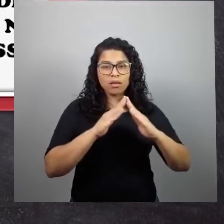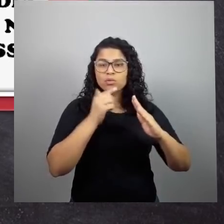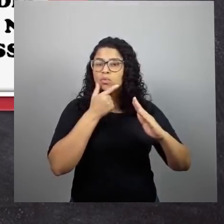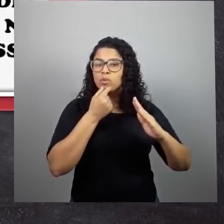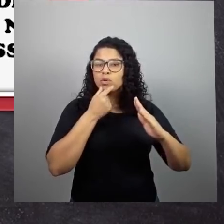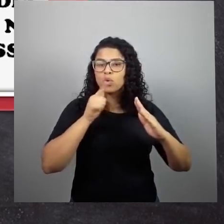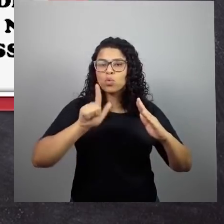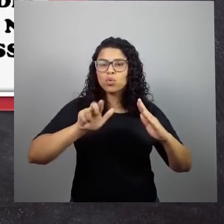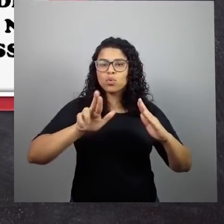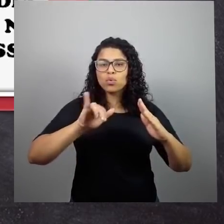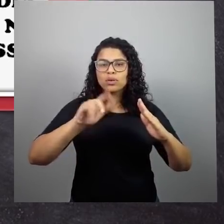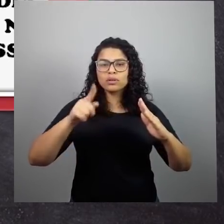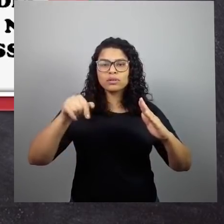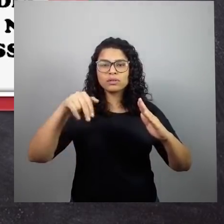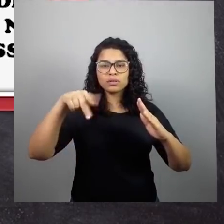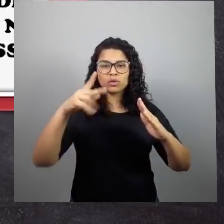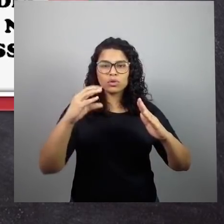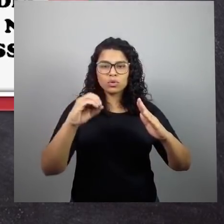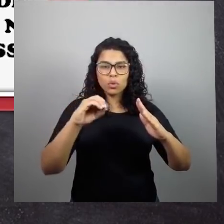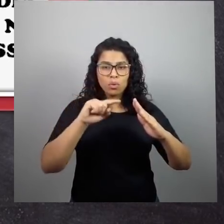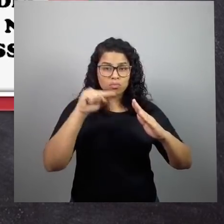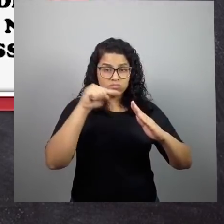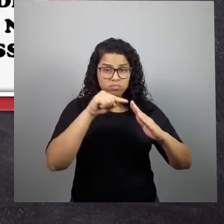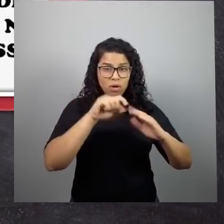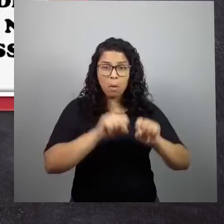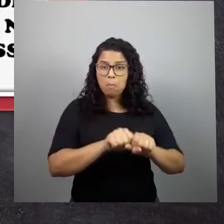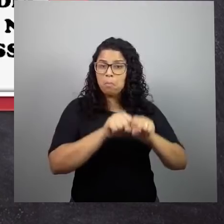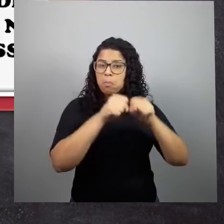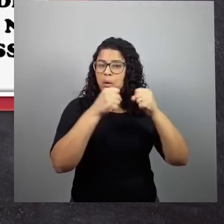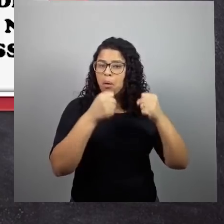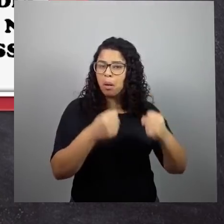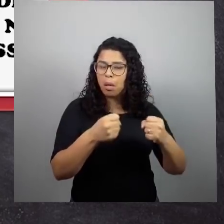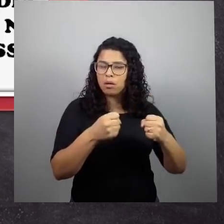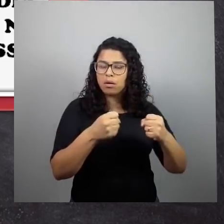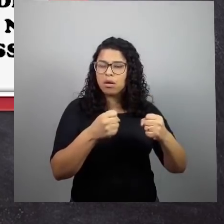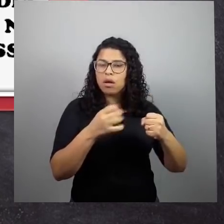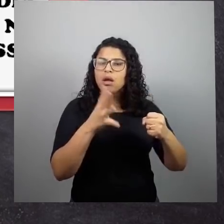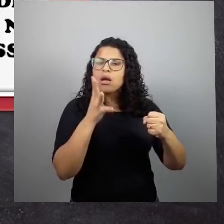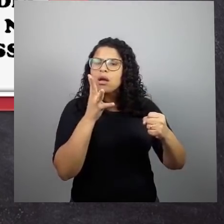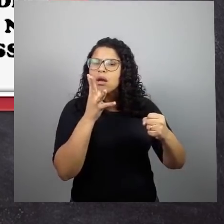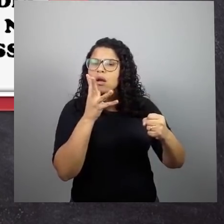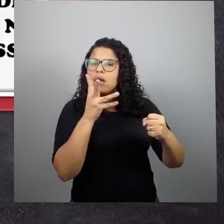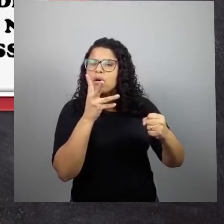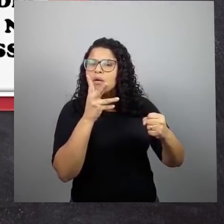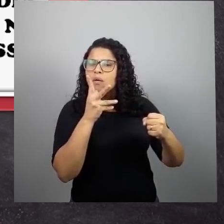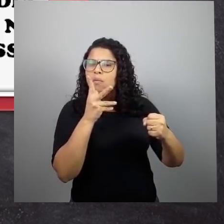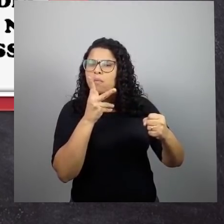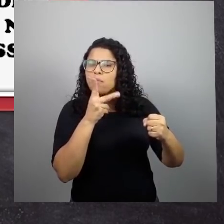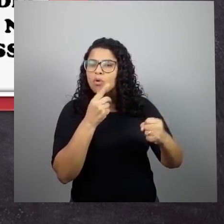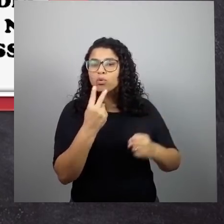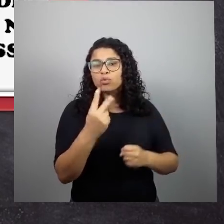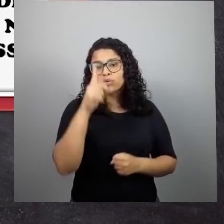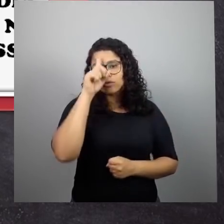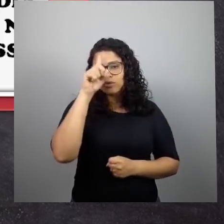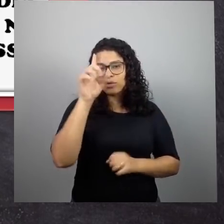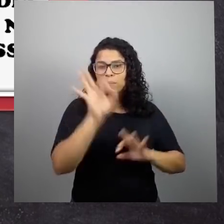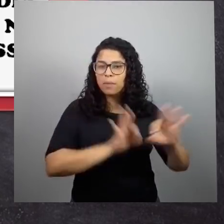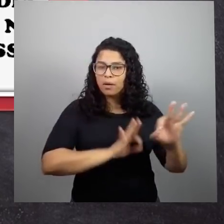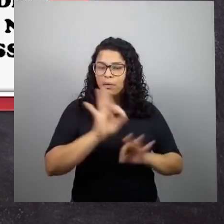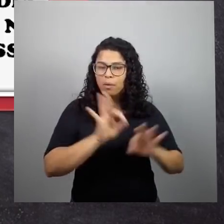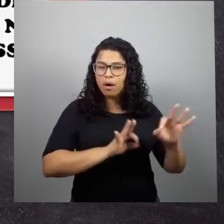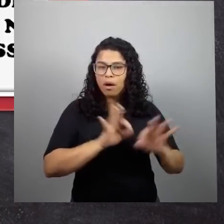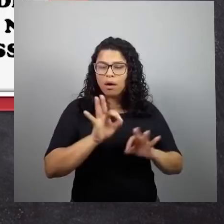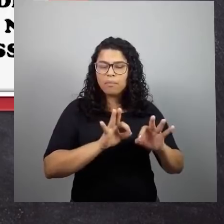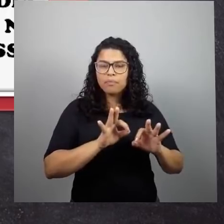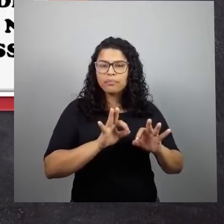do Luizinho teve uma parte do telhado quebrada. Demorou 2 dias para consertar. Qual o